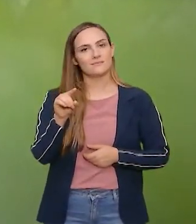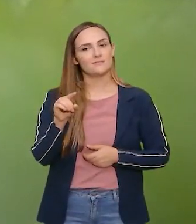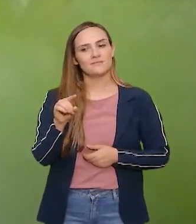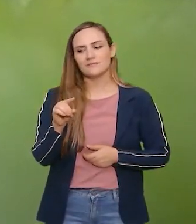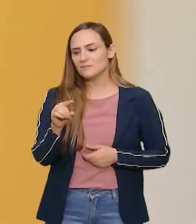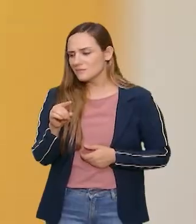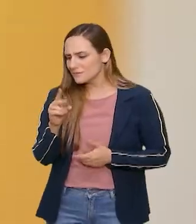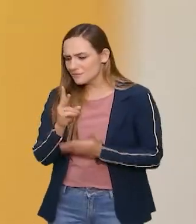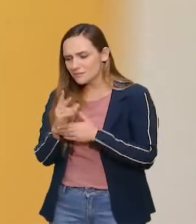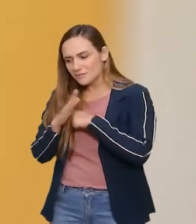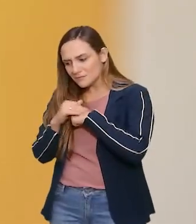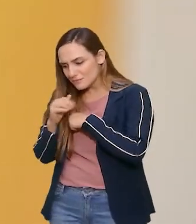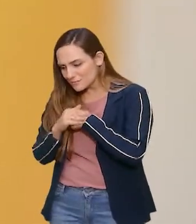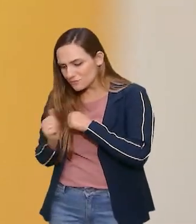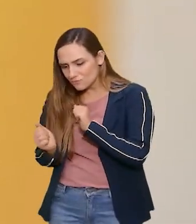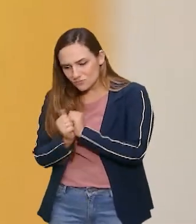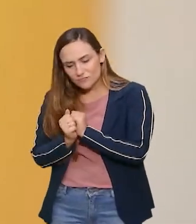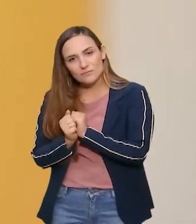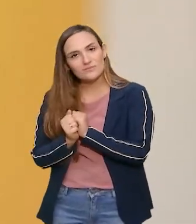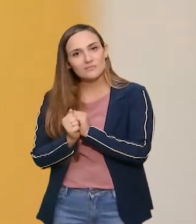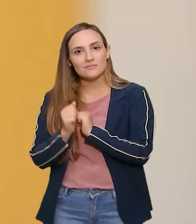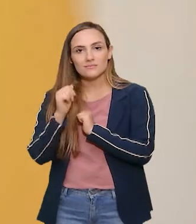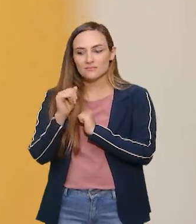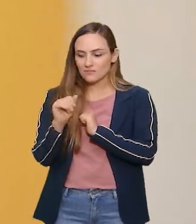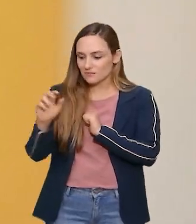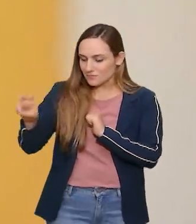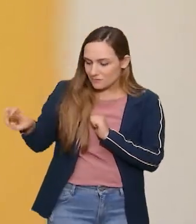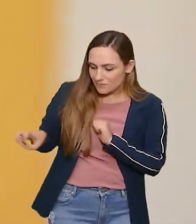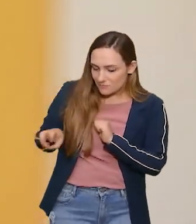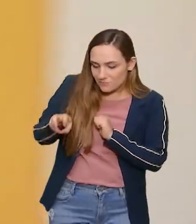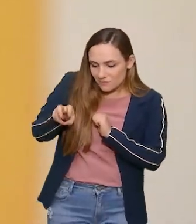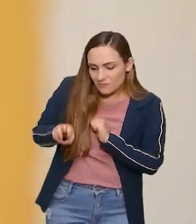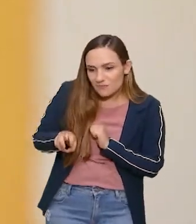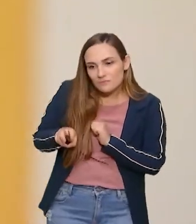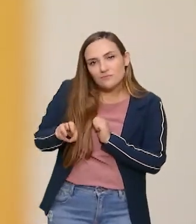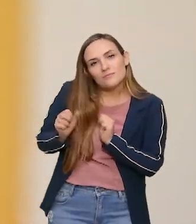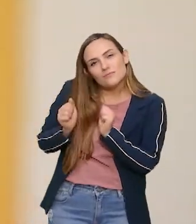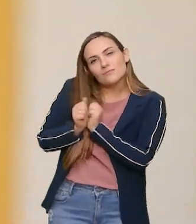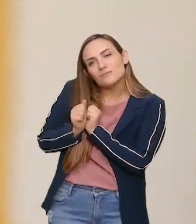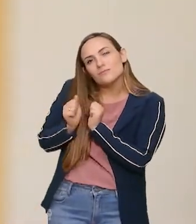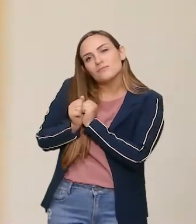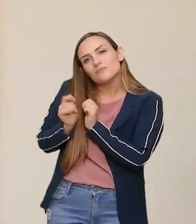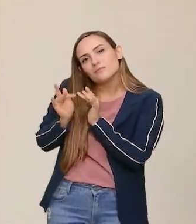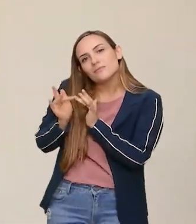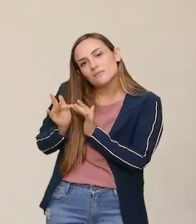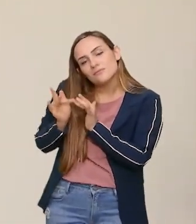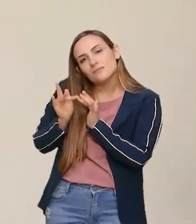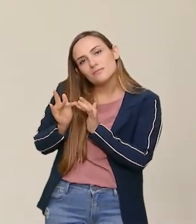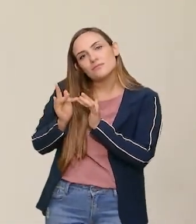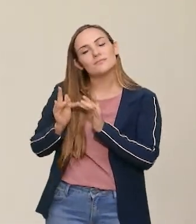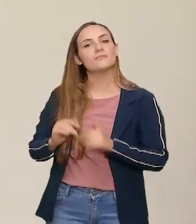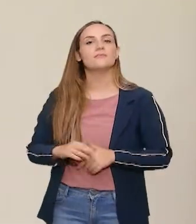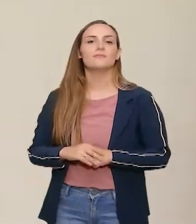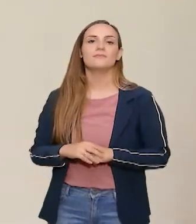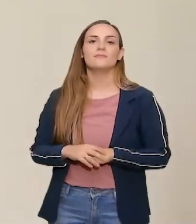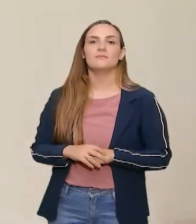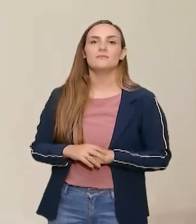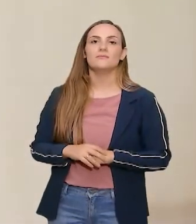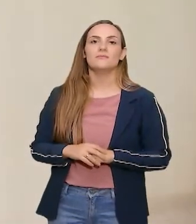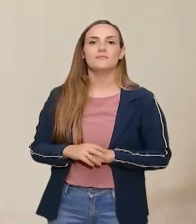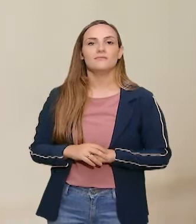Feroz, ele cultivou muito assim, sabe, com a gente, com o carinho dele, né? Chega perto da gente, sabe, fica